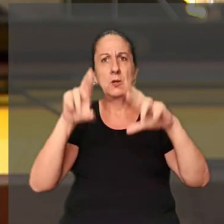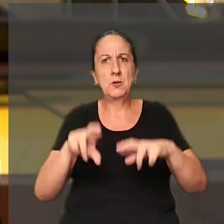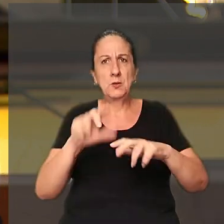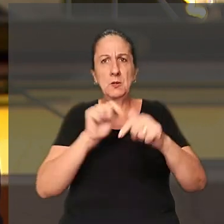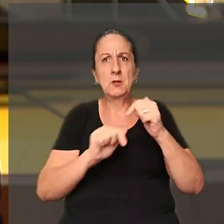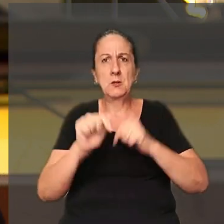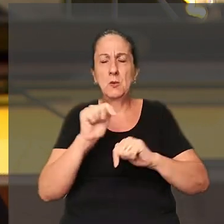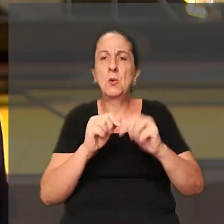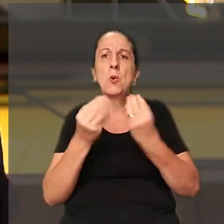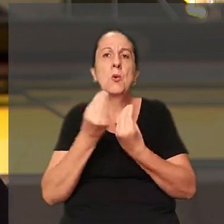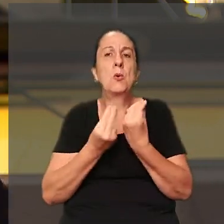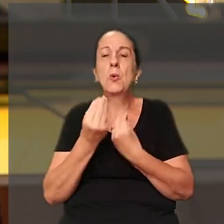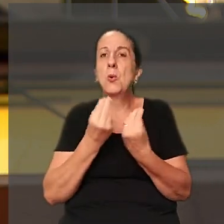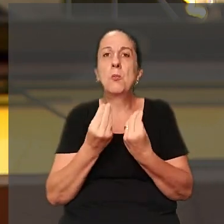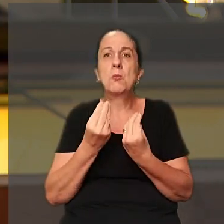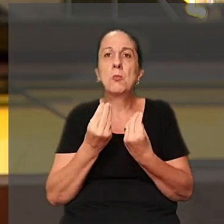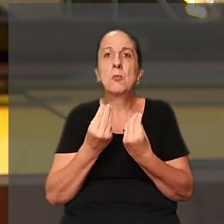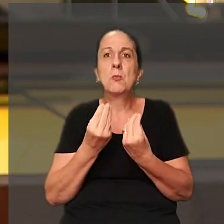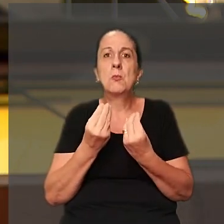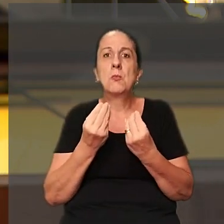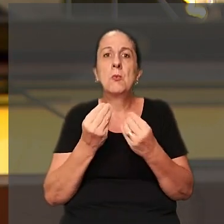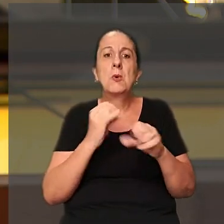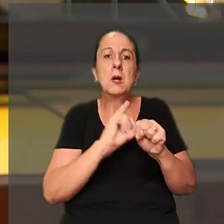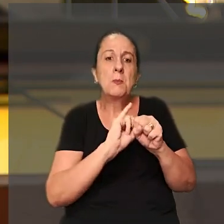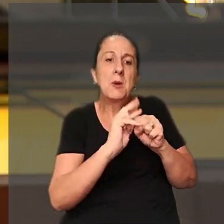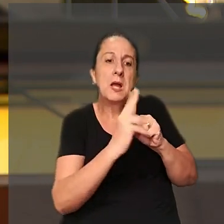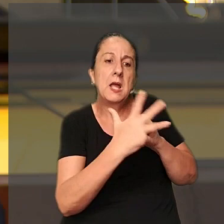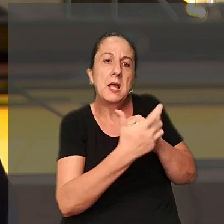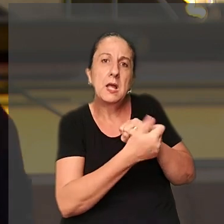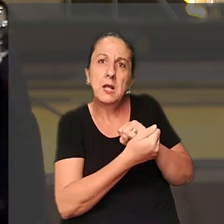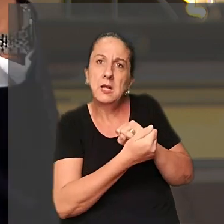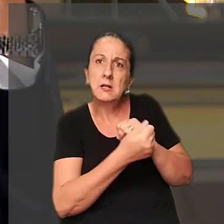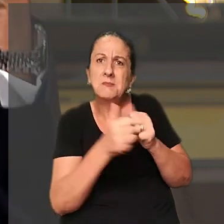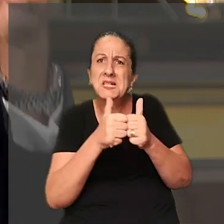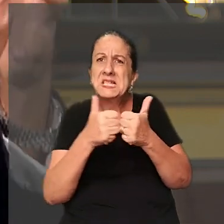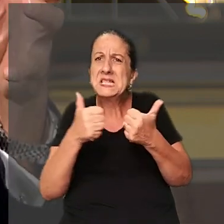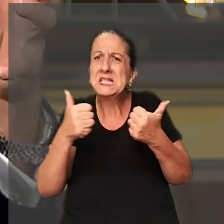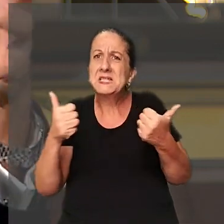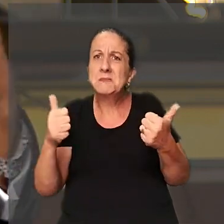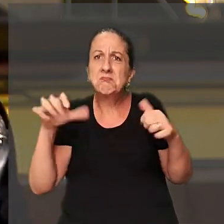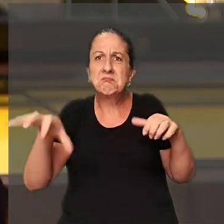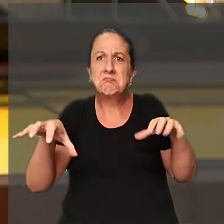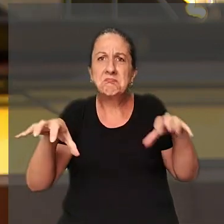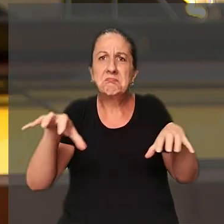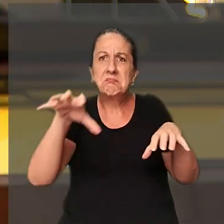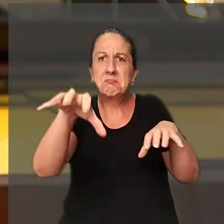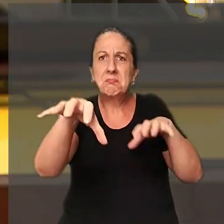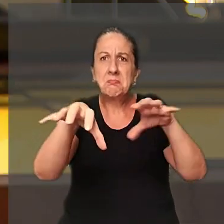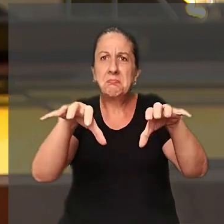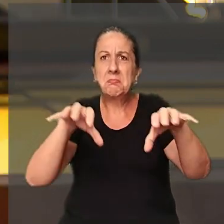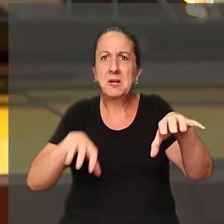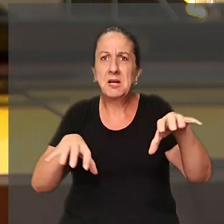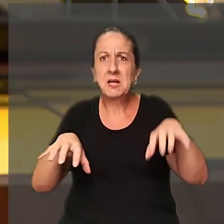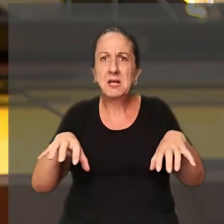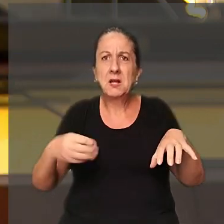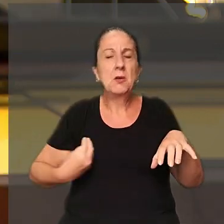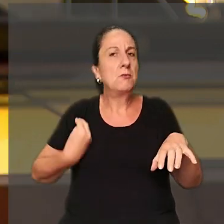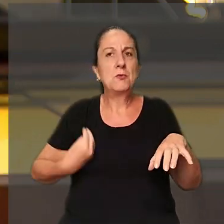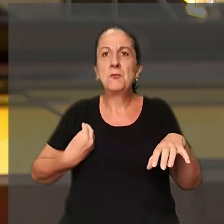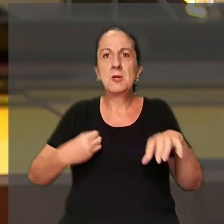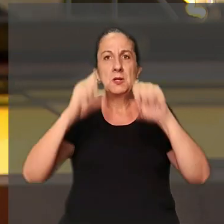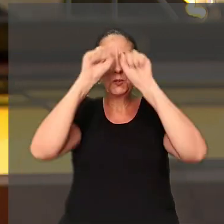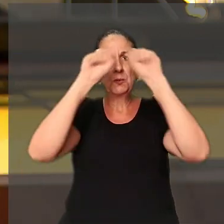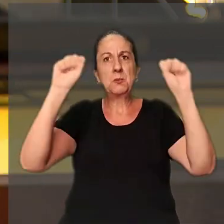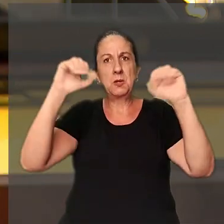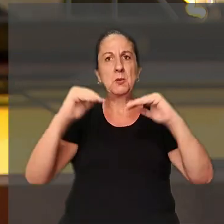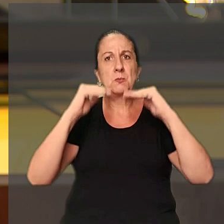era, como se pode dizer assim, uma ilha. Éramos muito separados. A convivência entre o Tribunal Superior